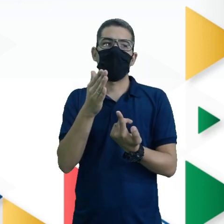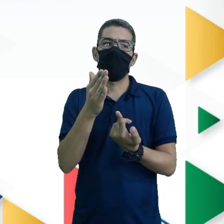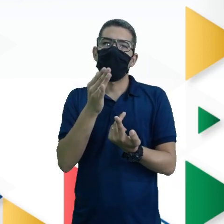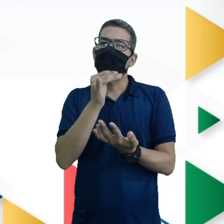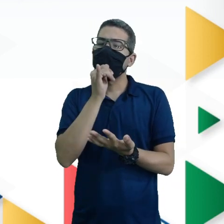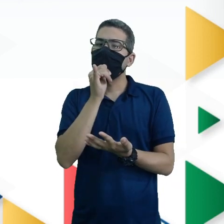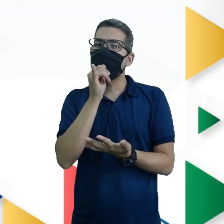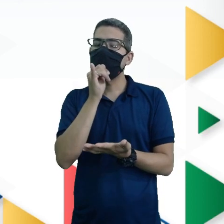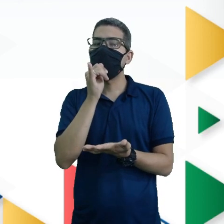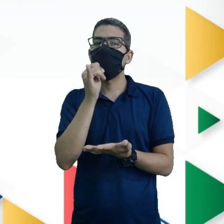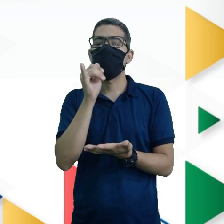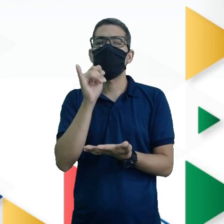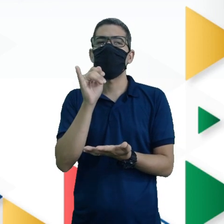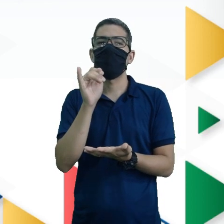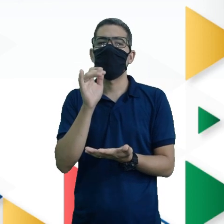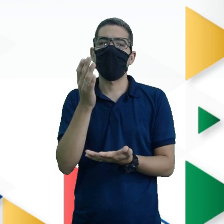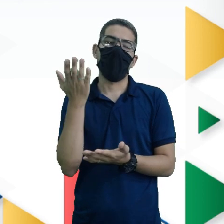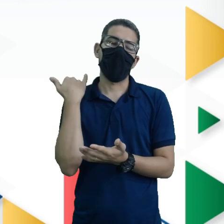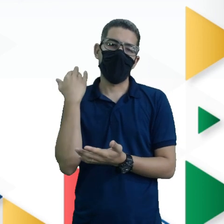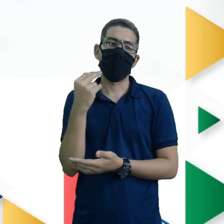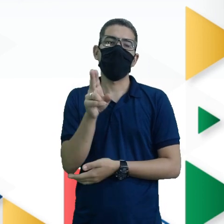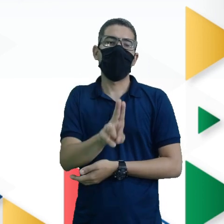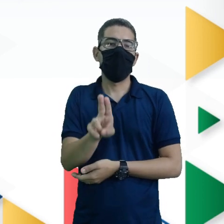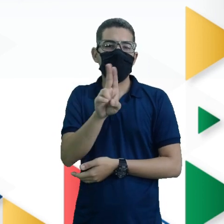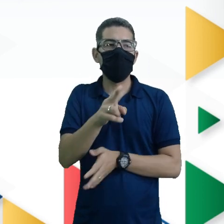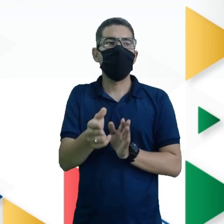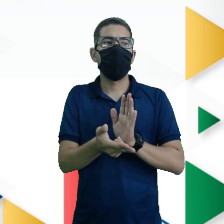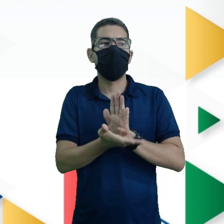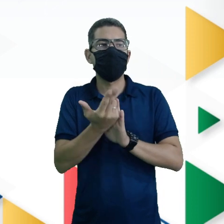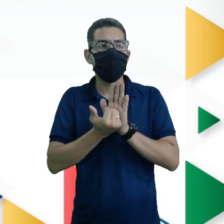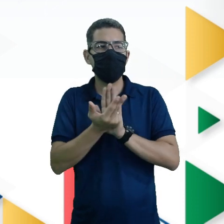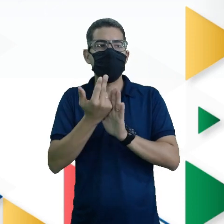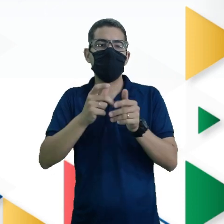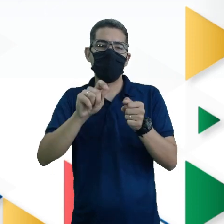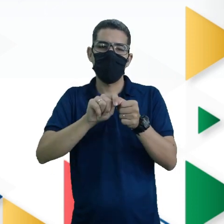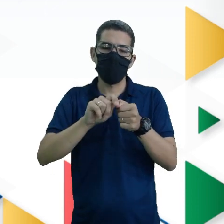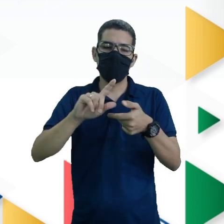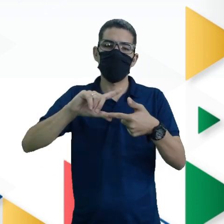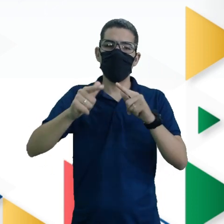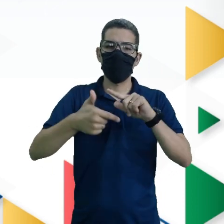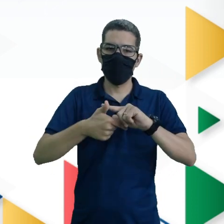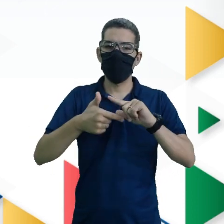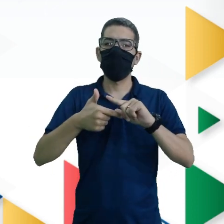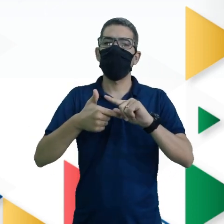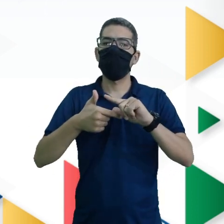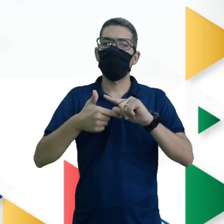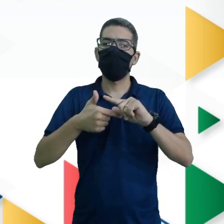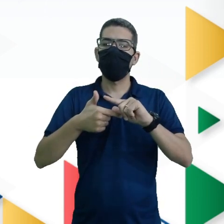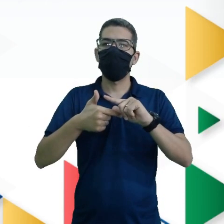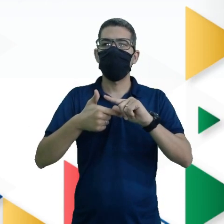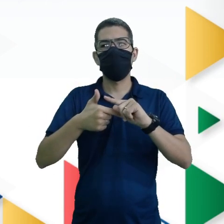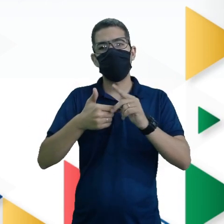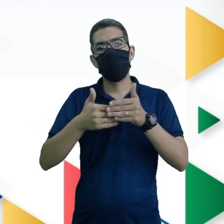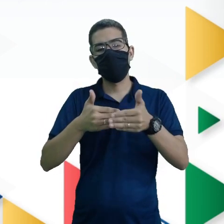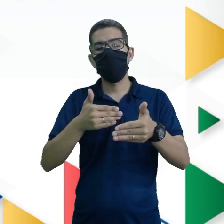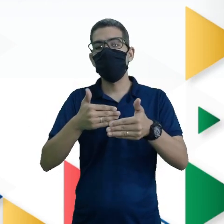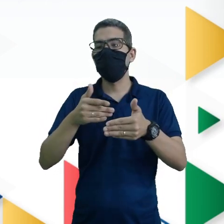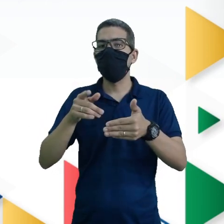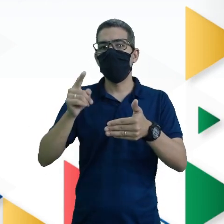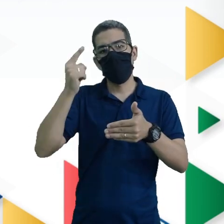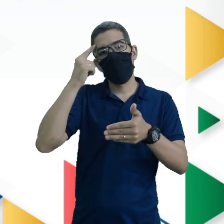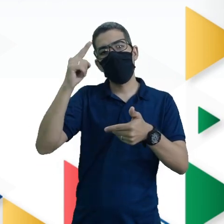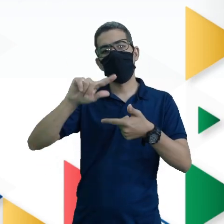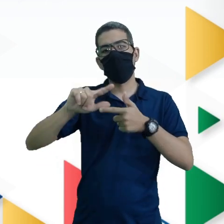já se utilizavam, né, de desenhos, de construções geométricas a partir da ideia da geometria que eles tinham,